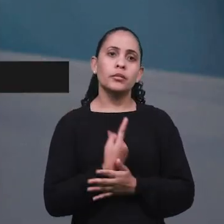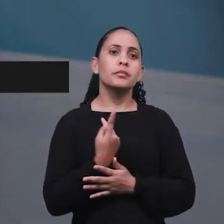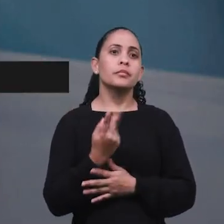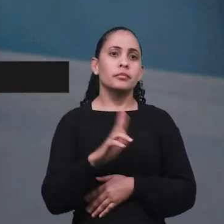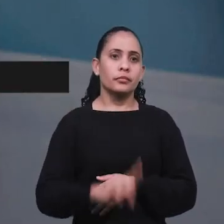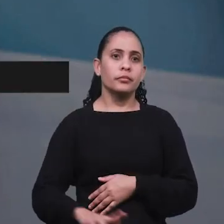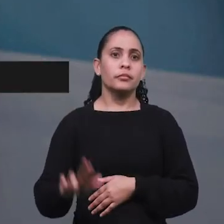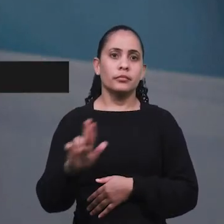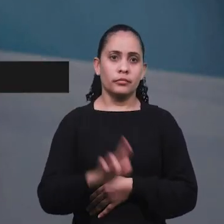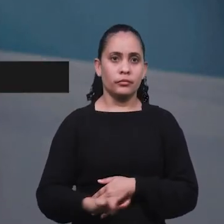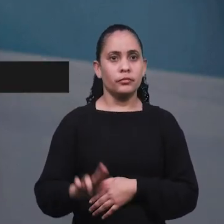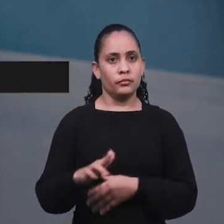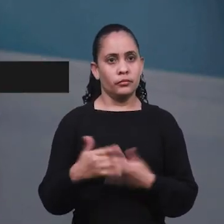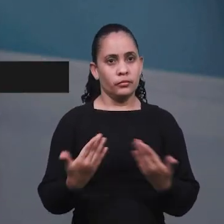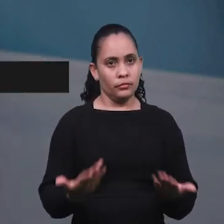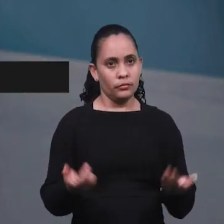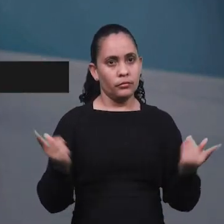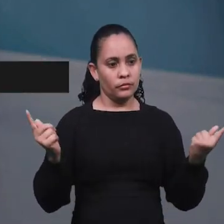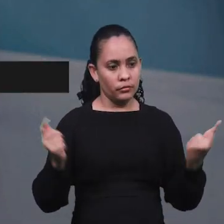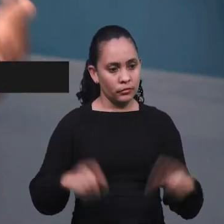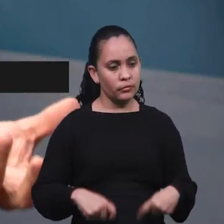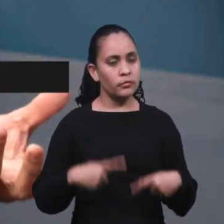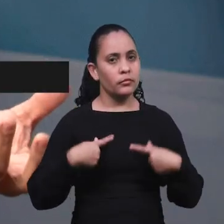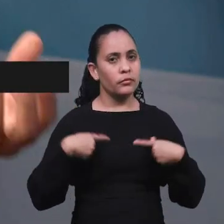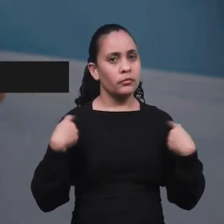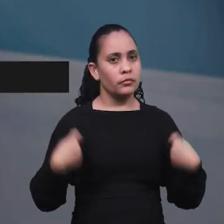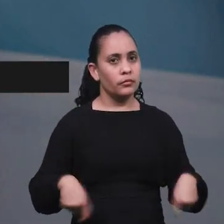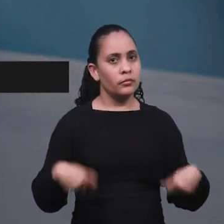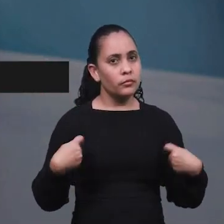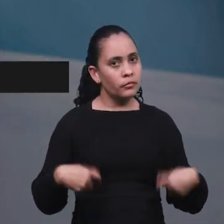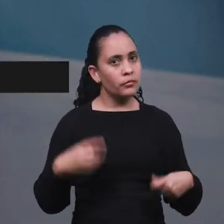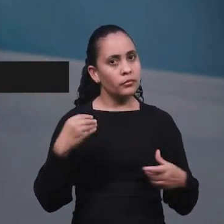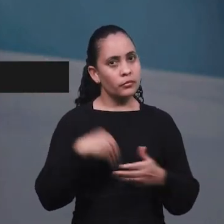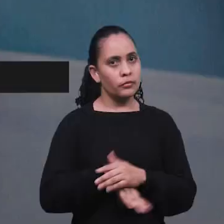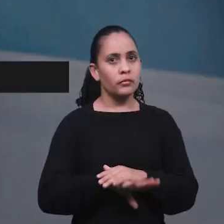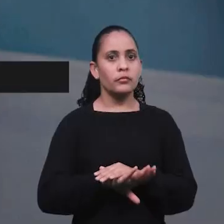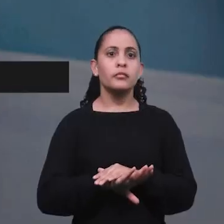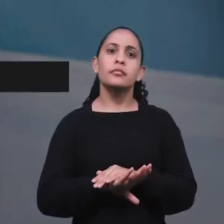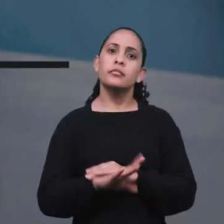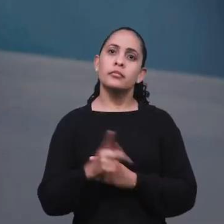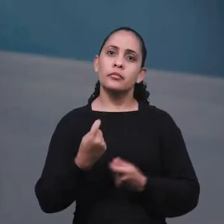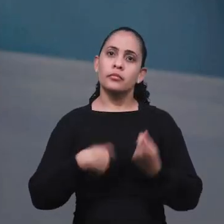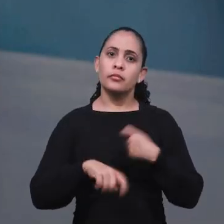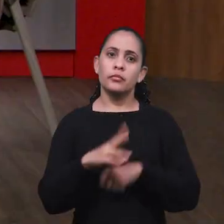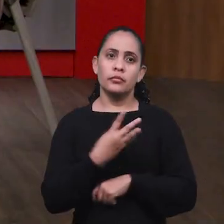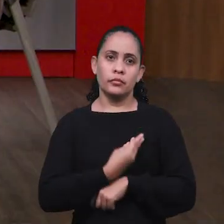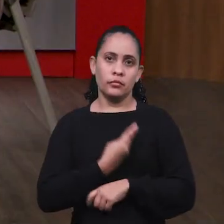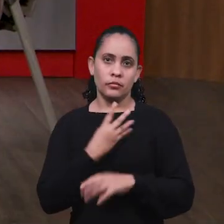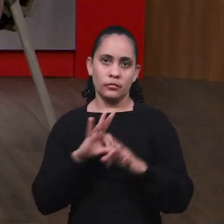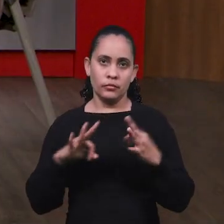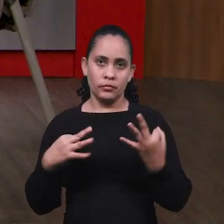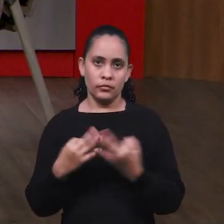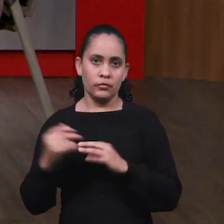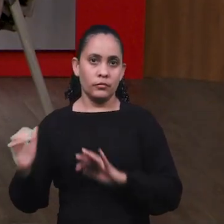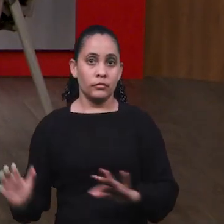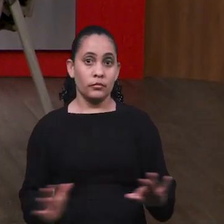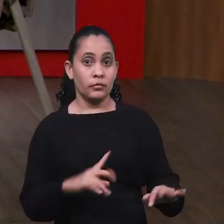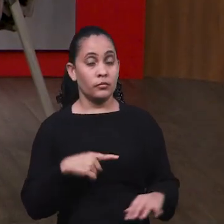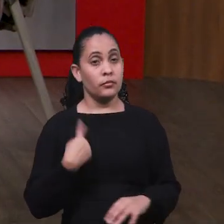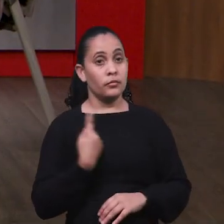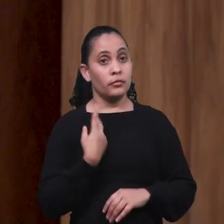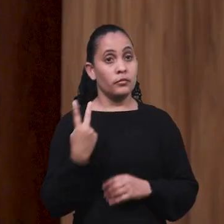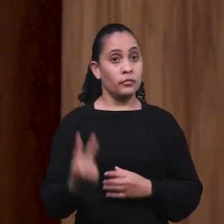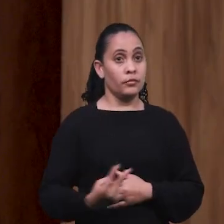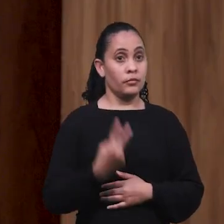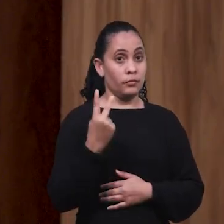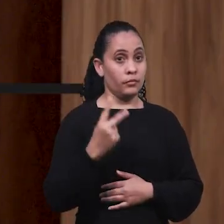alguma cobertura vai ser usada. E é por isso que é necessário estar dentro do orçamento. Perfeito. Já que nós falamos em